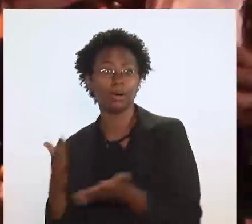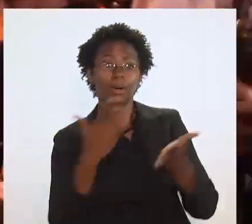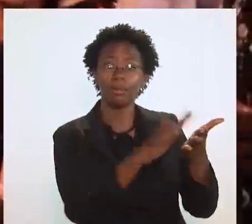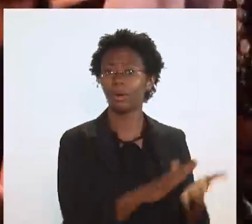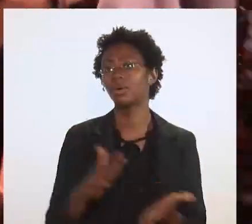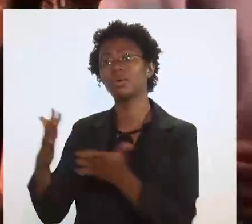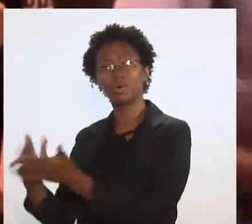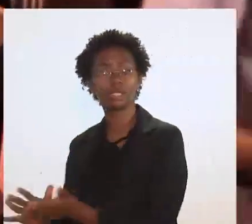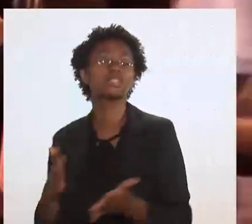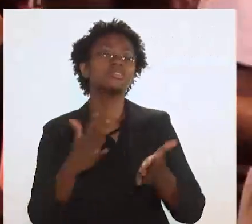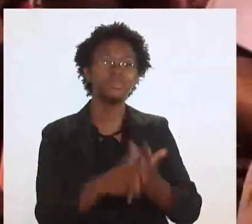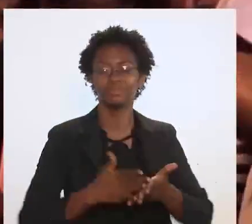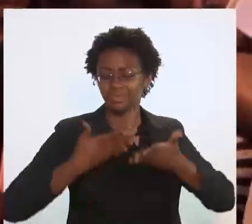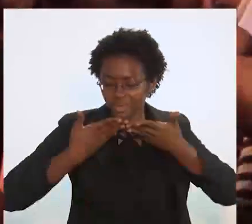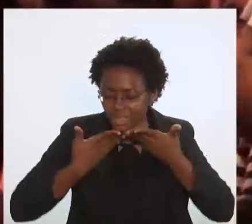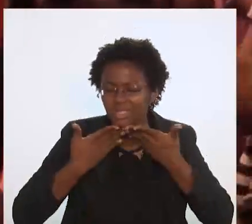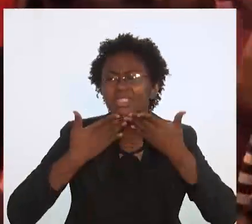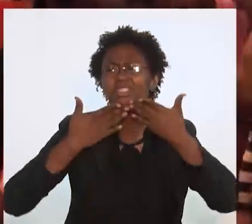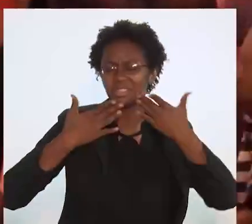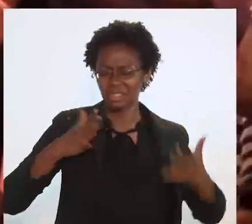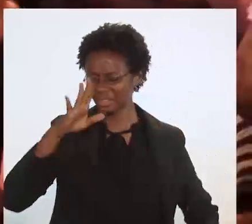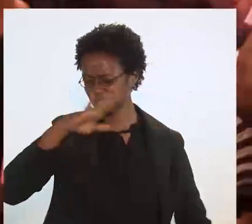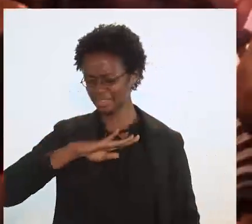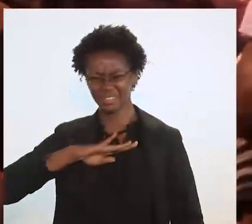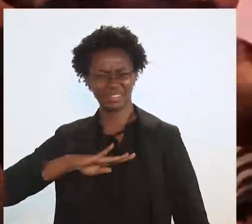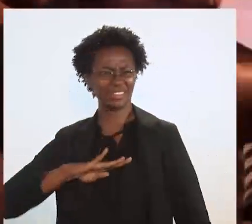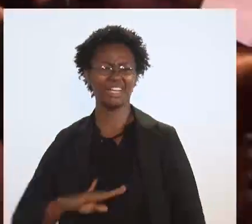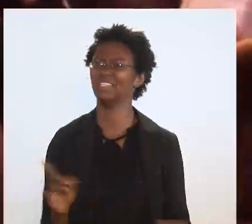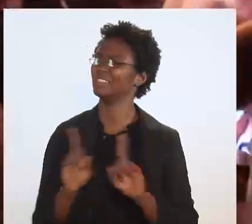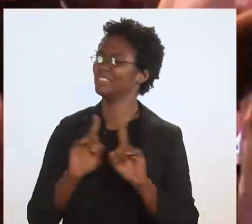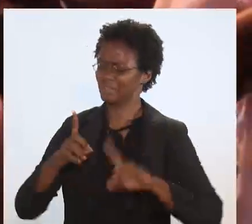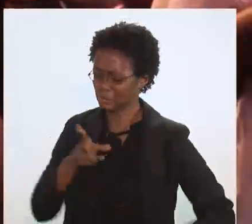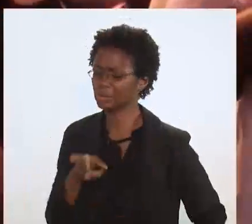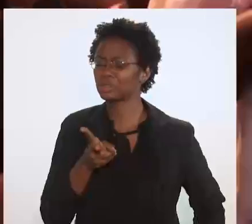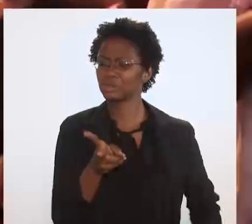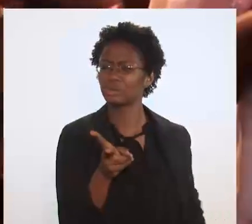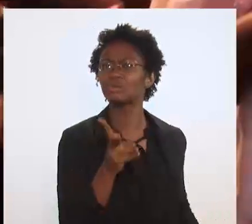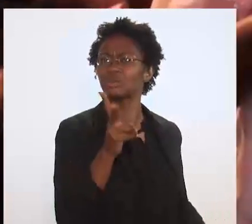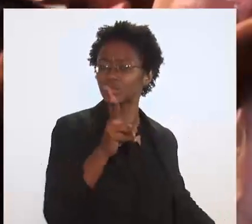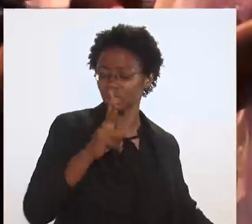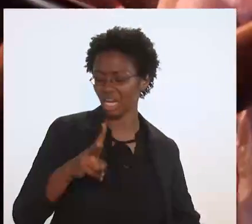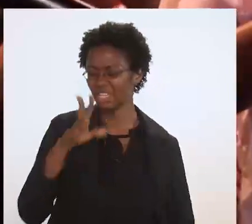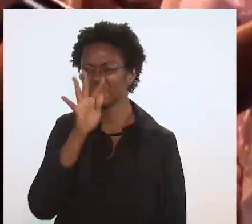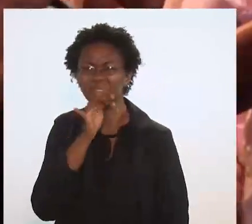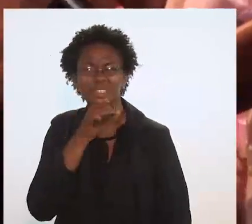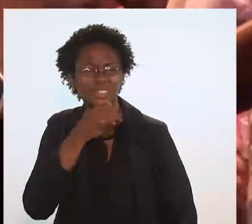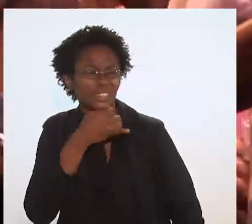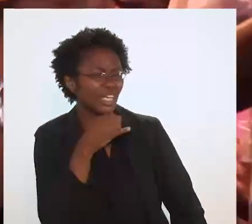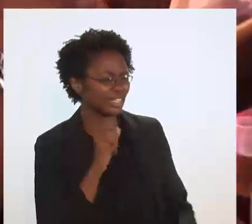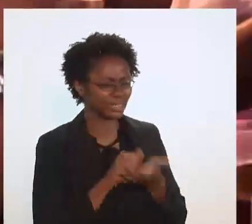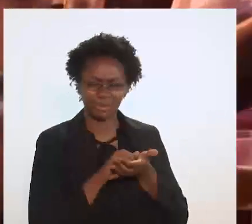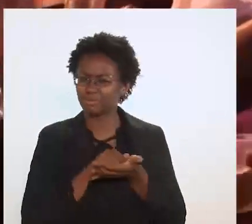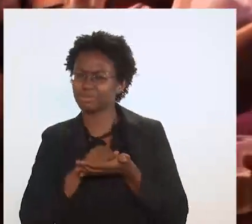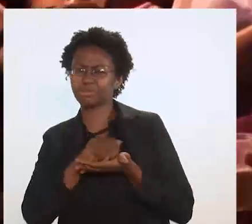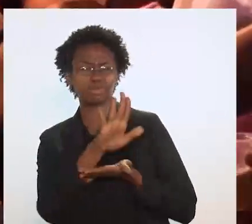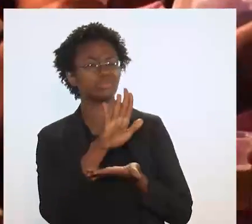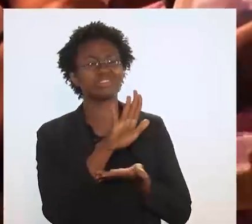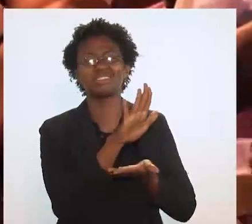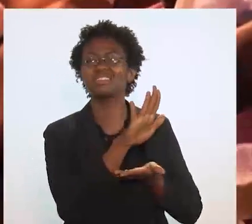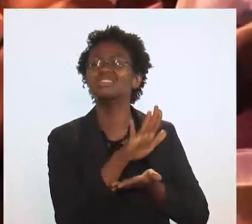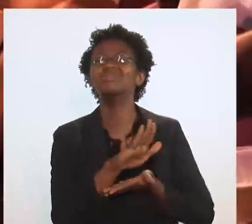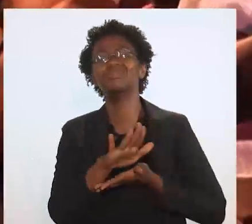raiar. Vamos na palma da mão, geral, geral. Vamos, gente! Muito obrigado. Manda